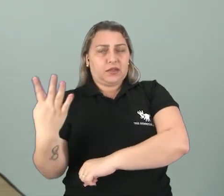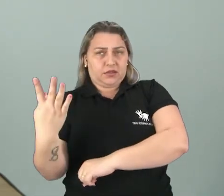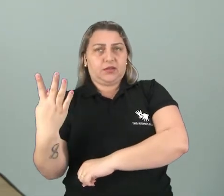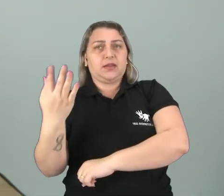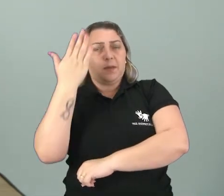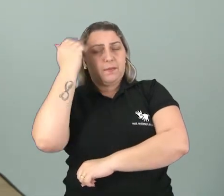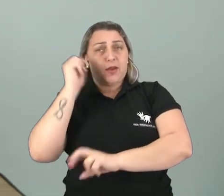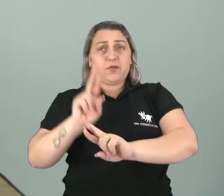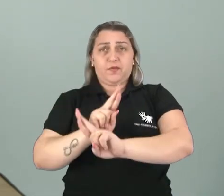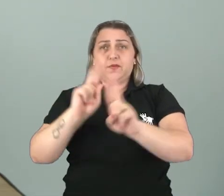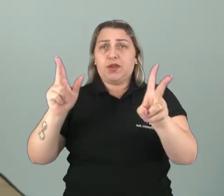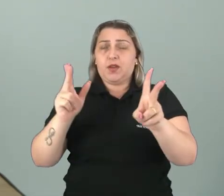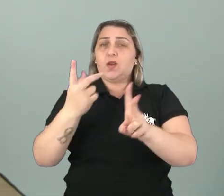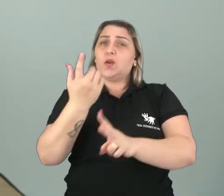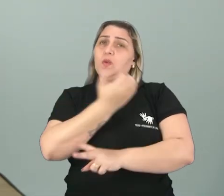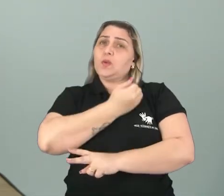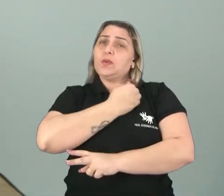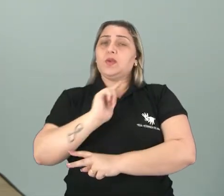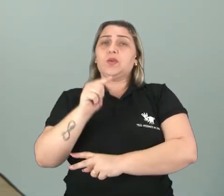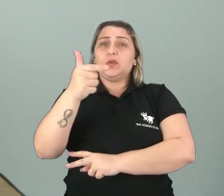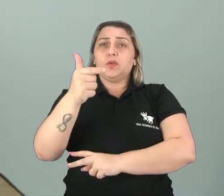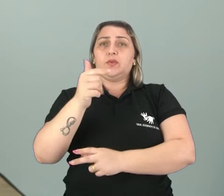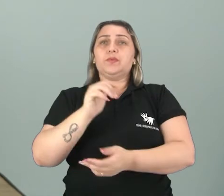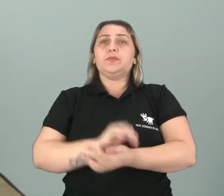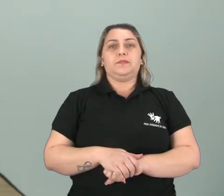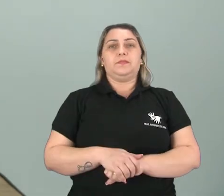saber diferenciar um número de outro.